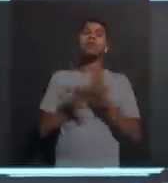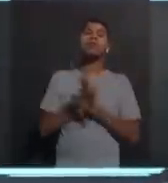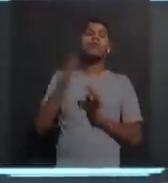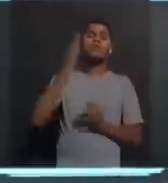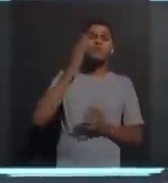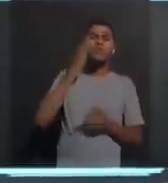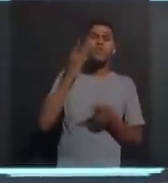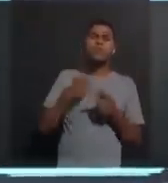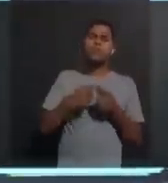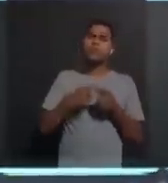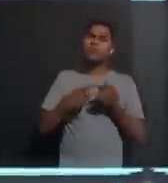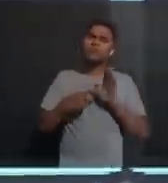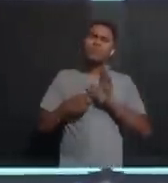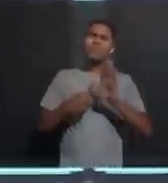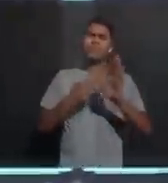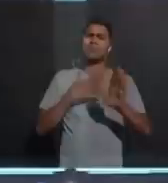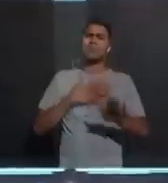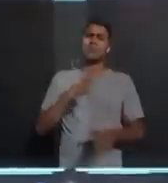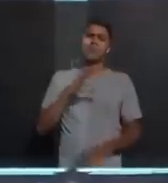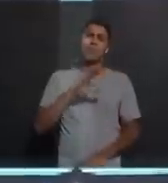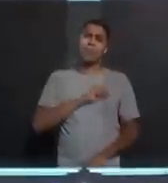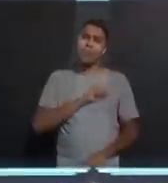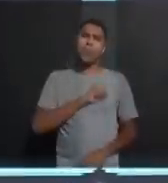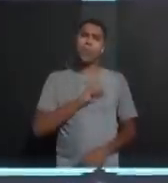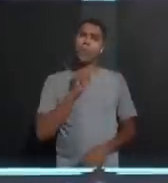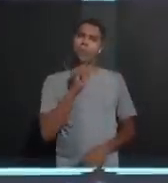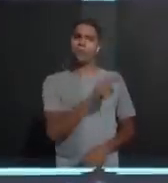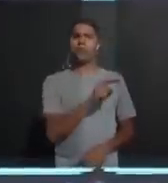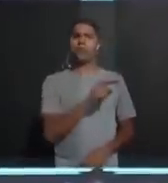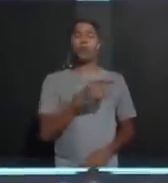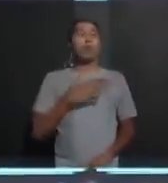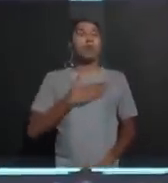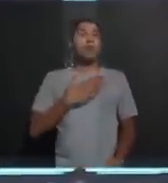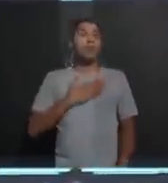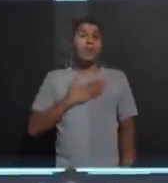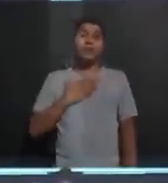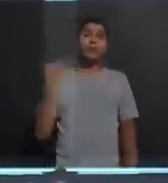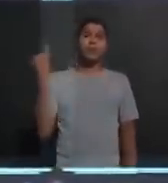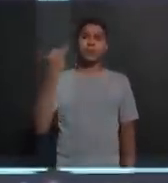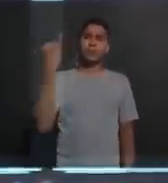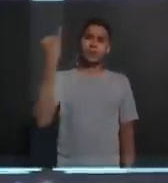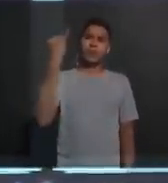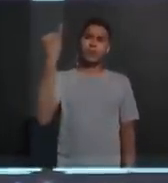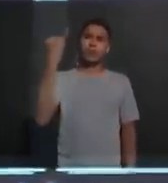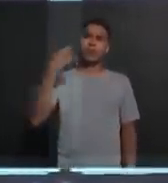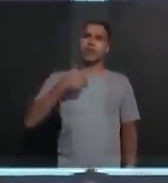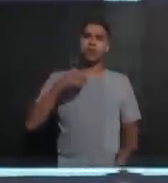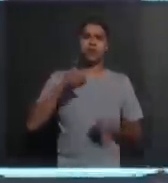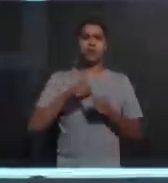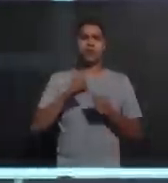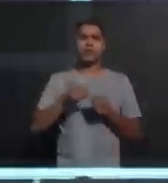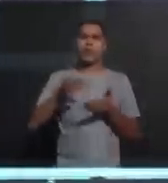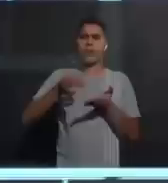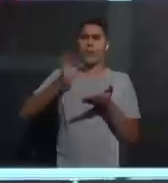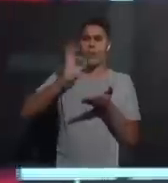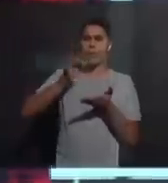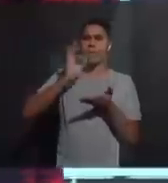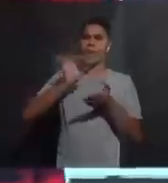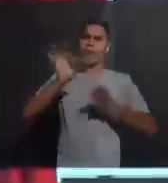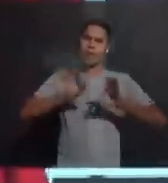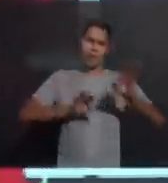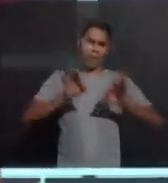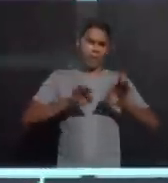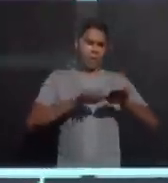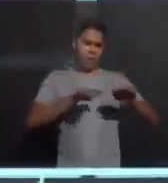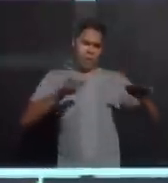eu quero demonstrar o meu amor por ele pra mim é importante eu fazer o café da manhã para ele deixar